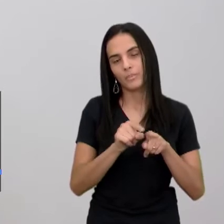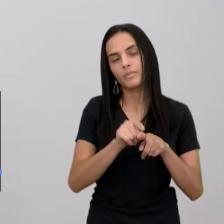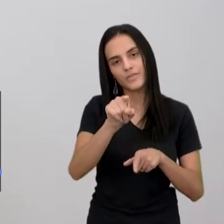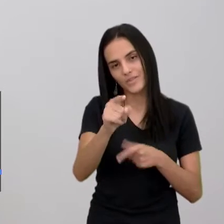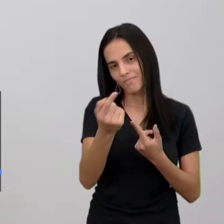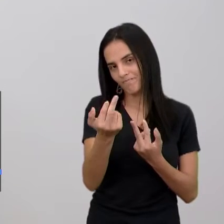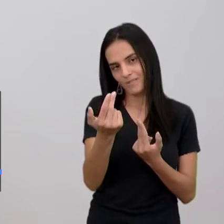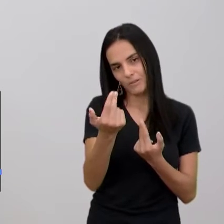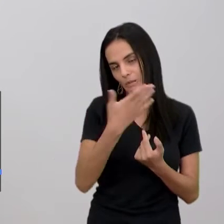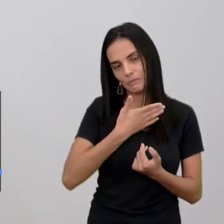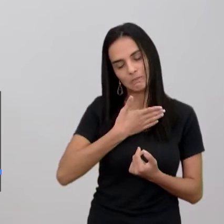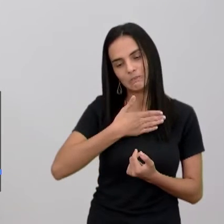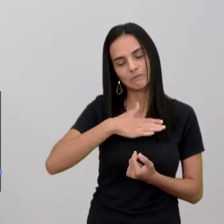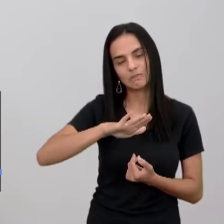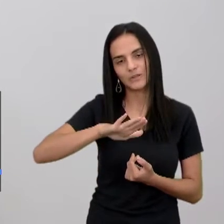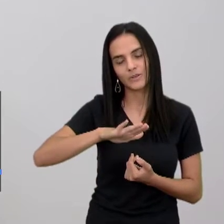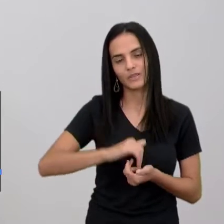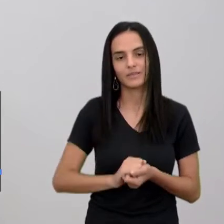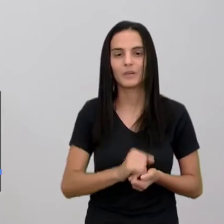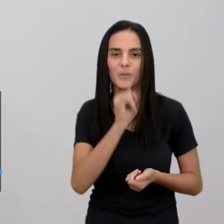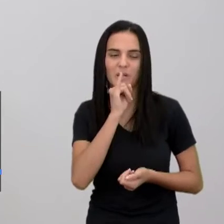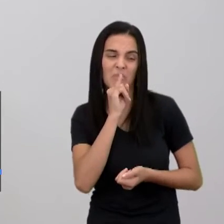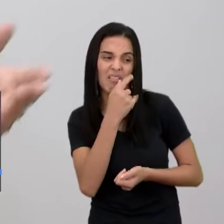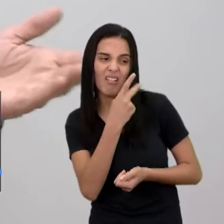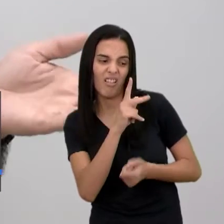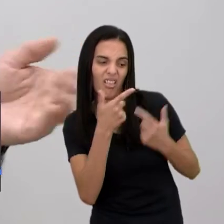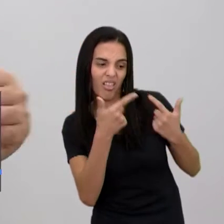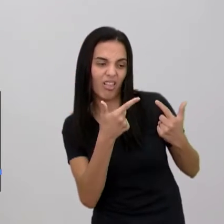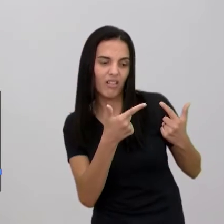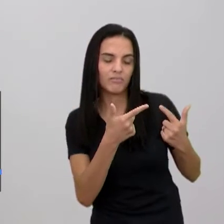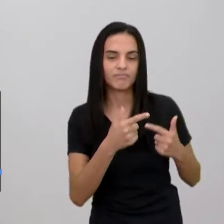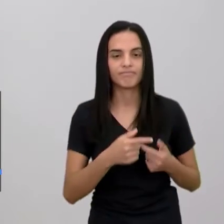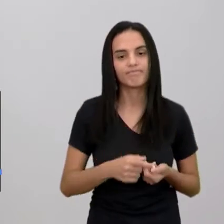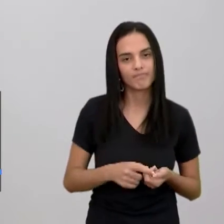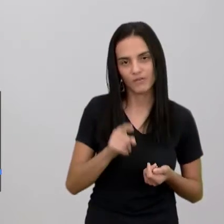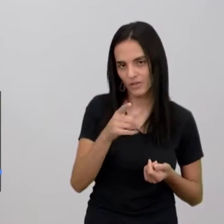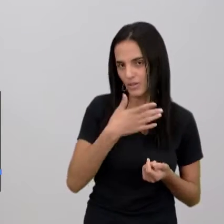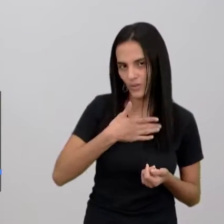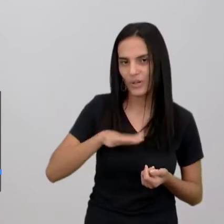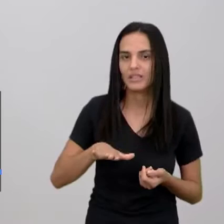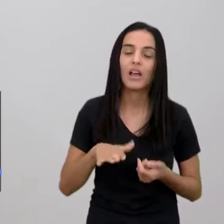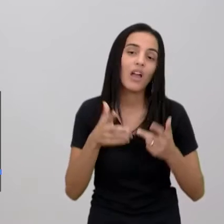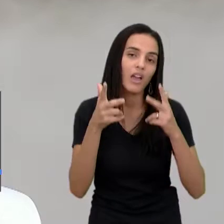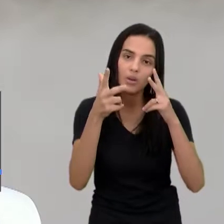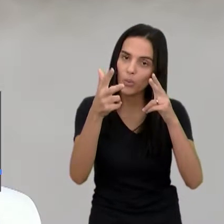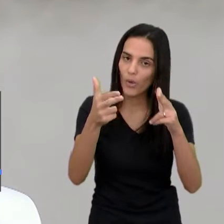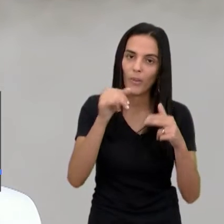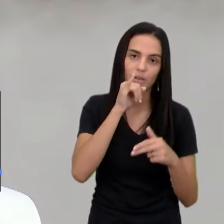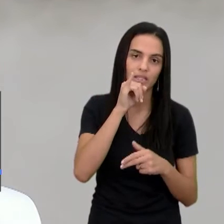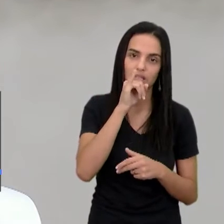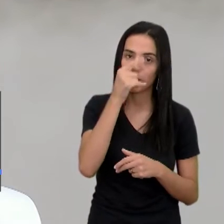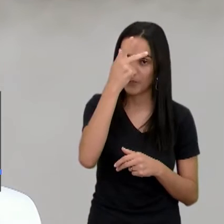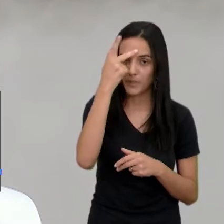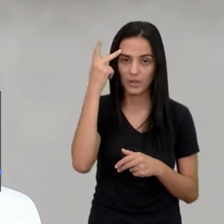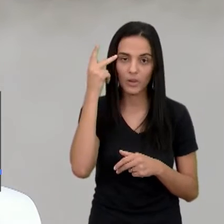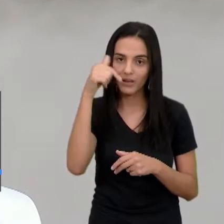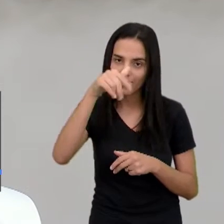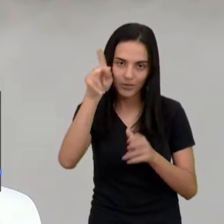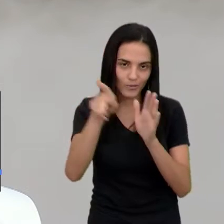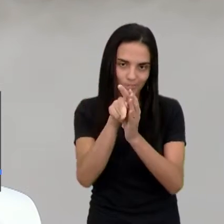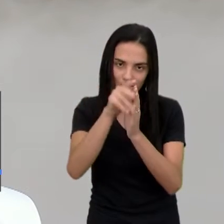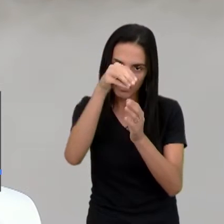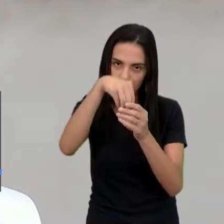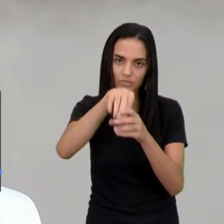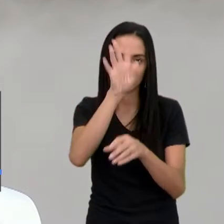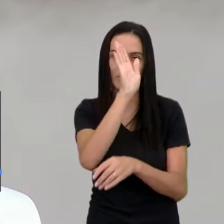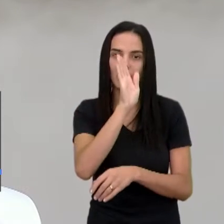não gostaria de ser classificado dessa forma. A mesma coisa acontece com os nordestinos. É verdade, né? Dentro do nosso próprio país,